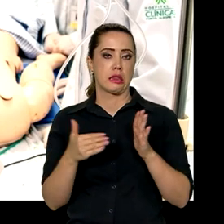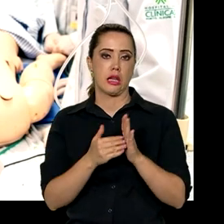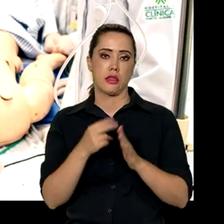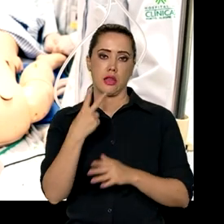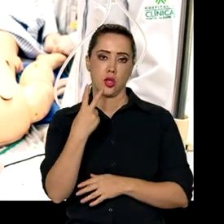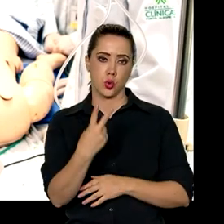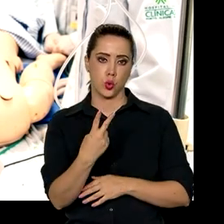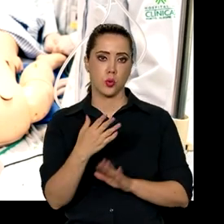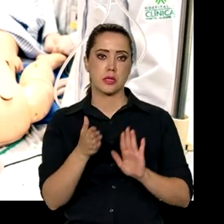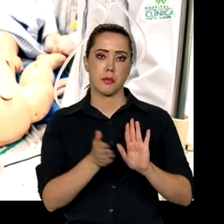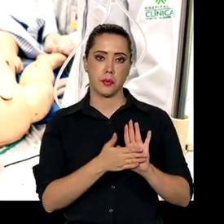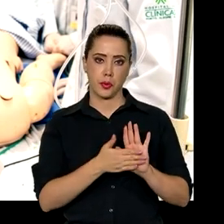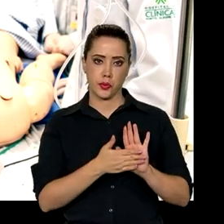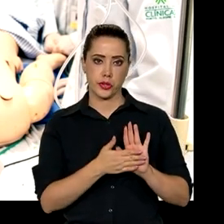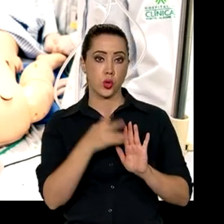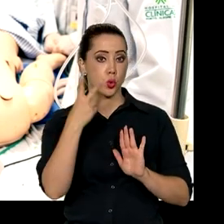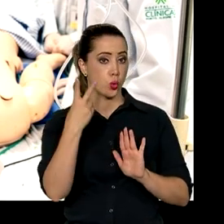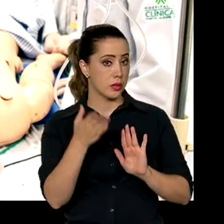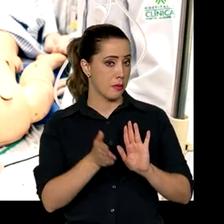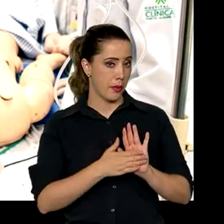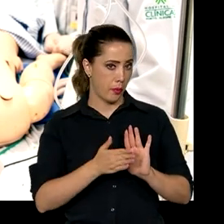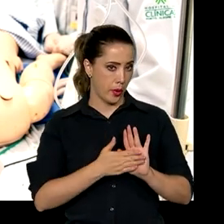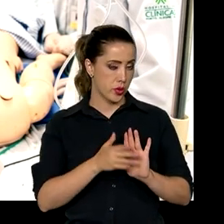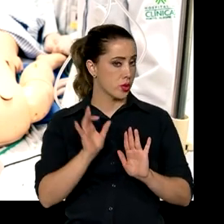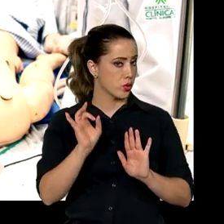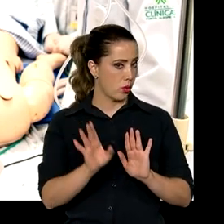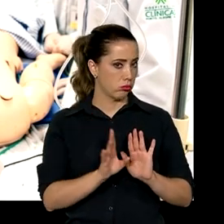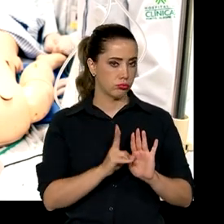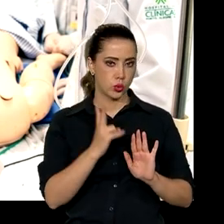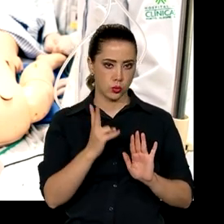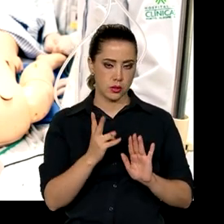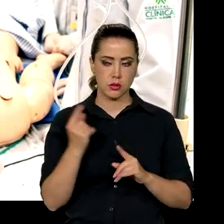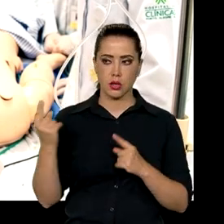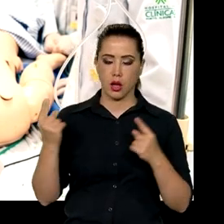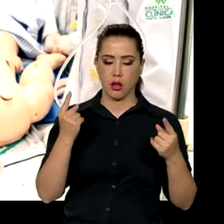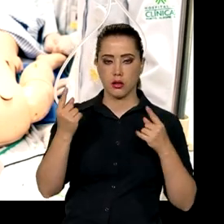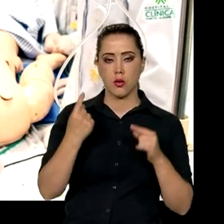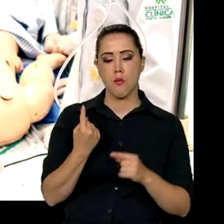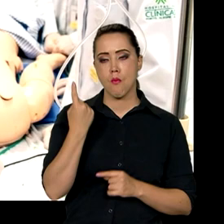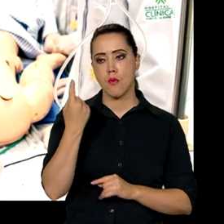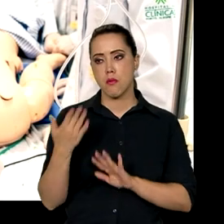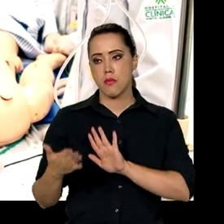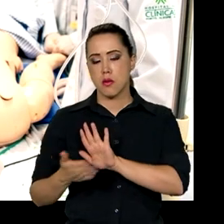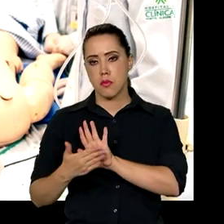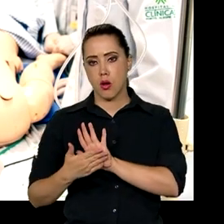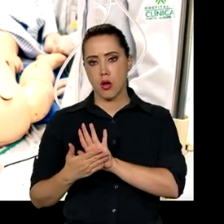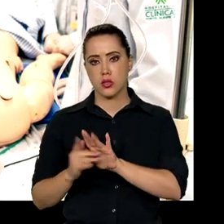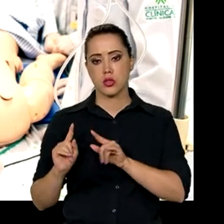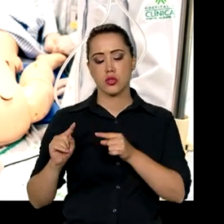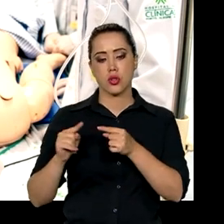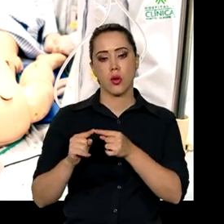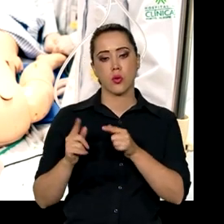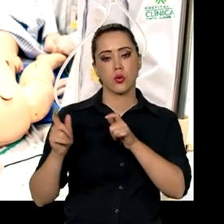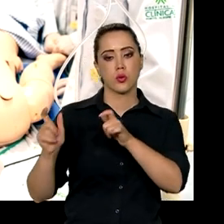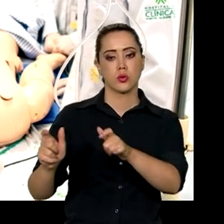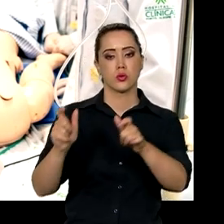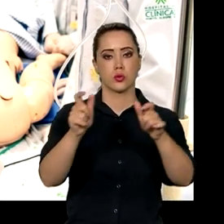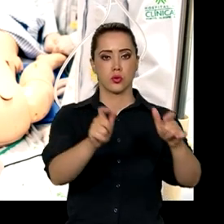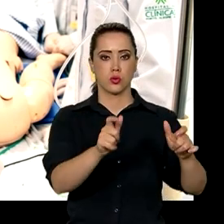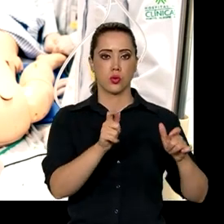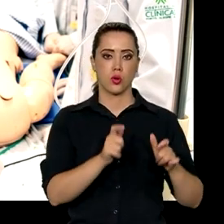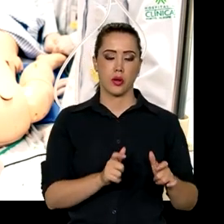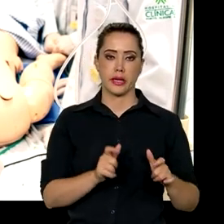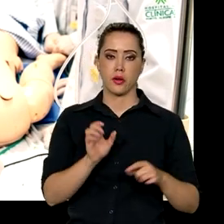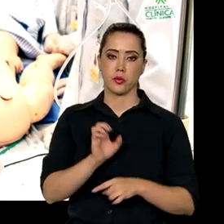duas propostas eh e cada uma uma proposta por Unidade da